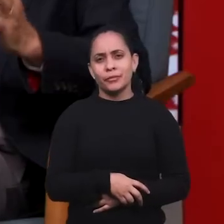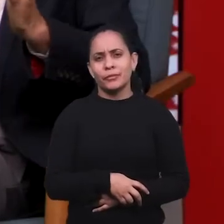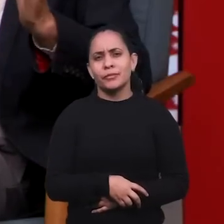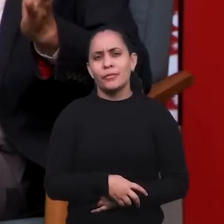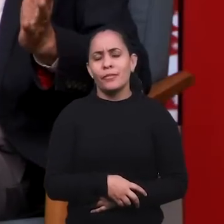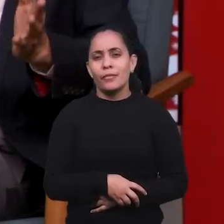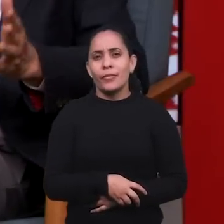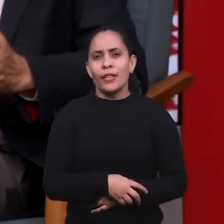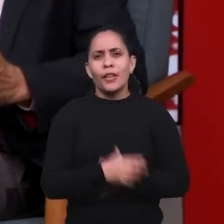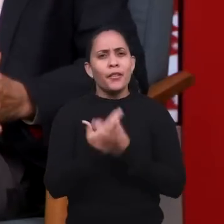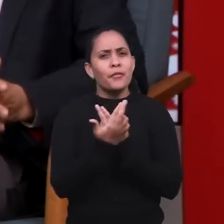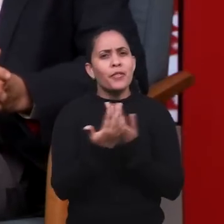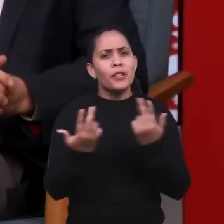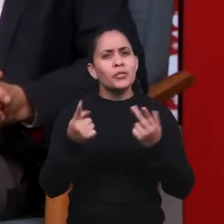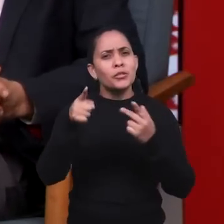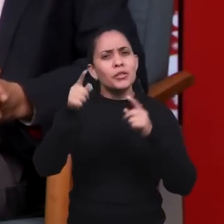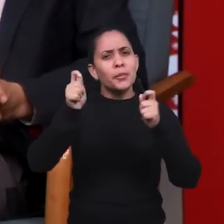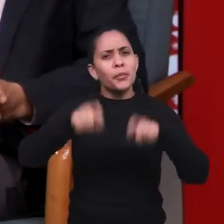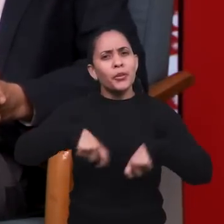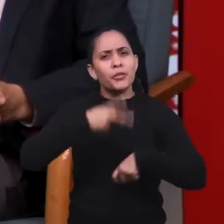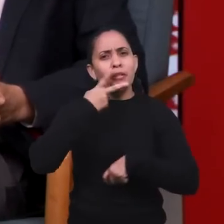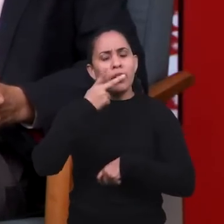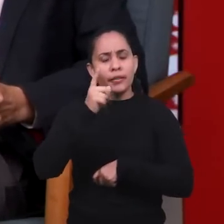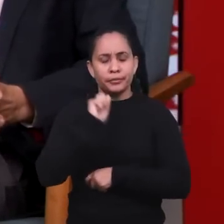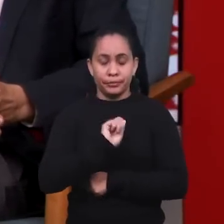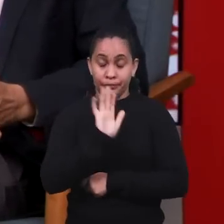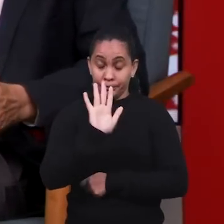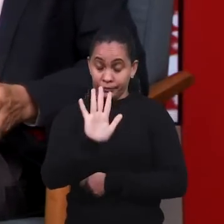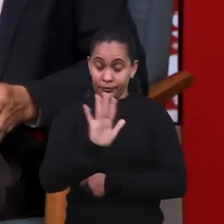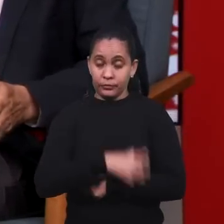Há muita coisa que você pode dizer. Por exemplo, Jesus diz assim: